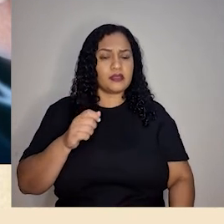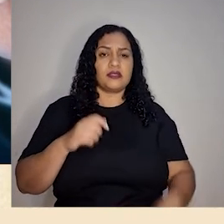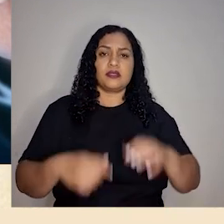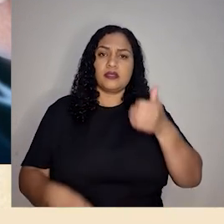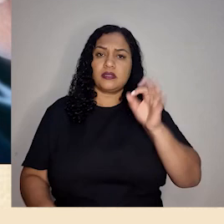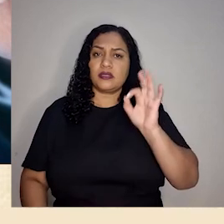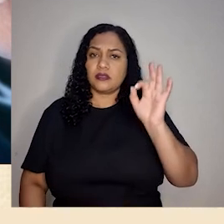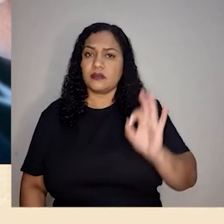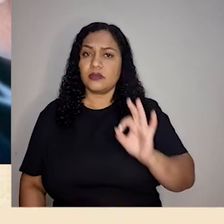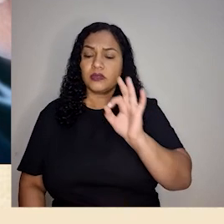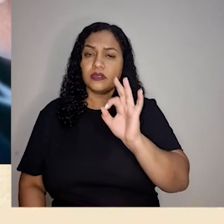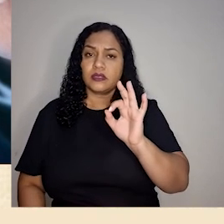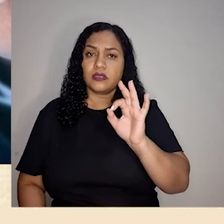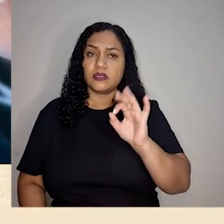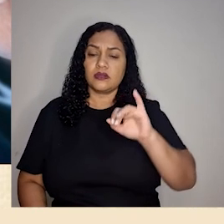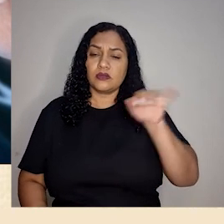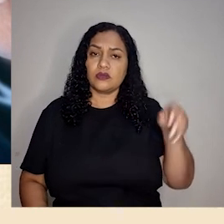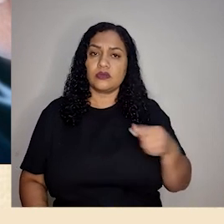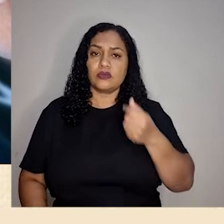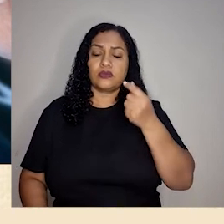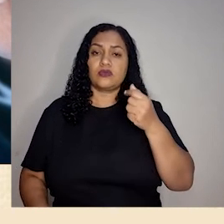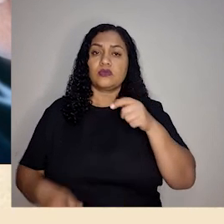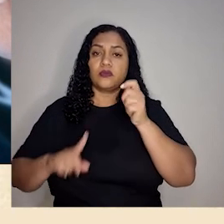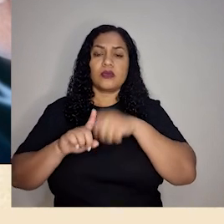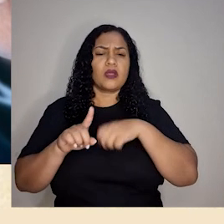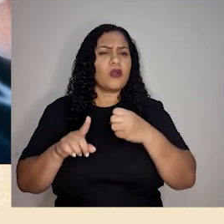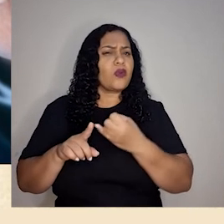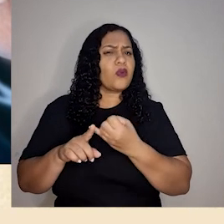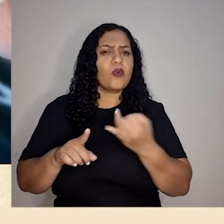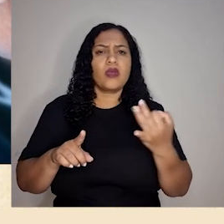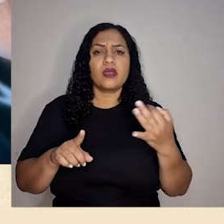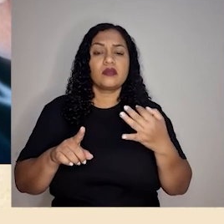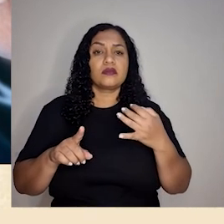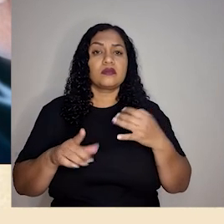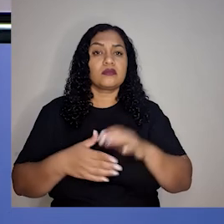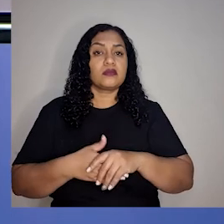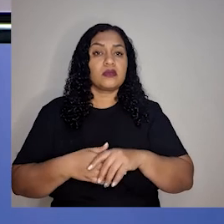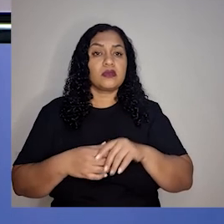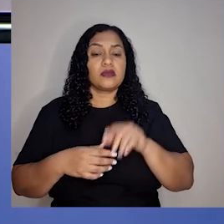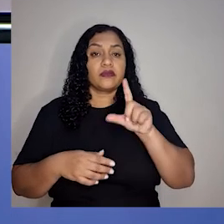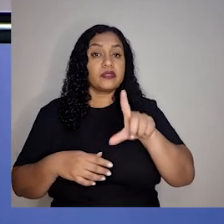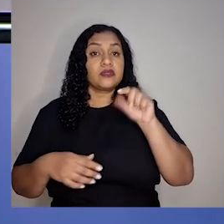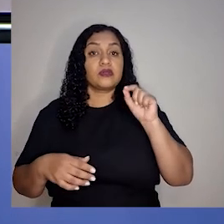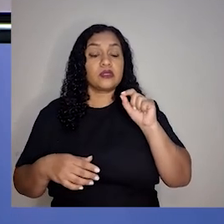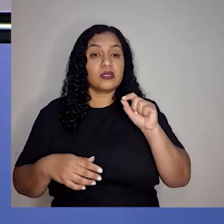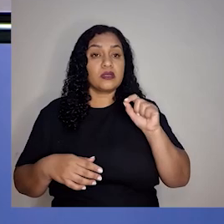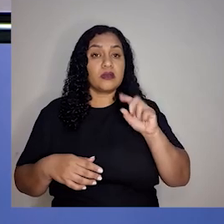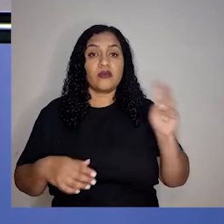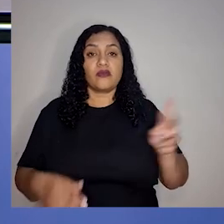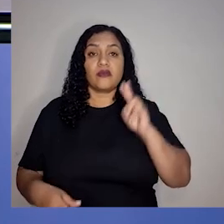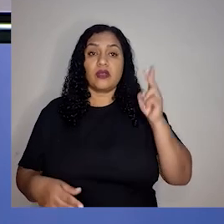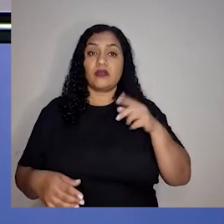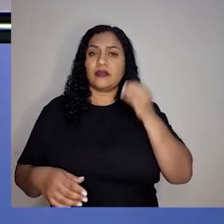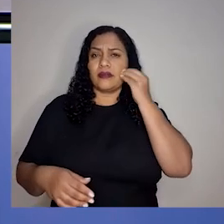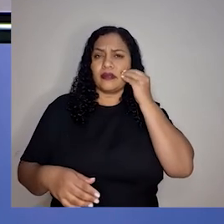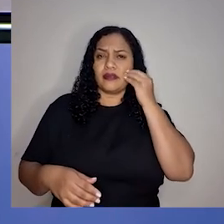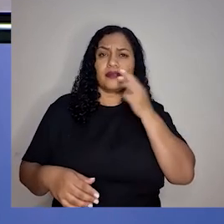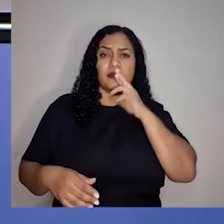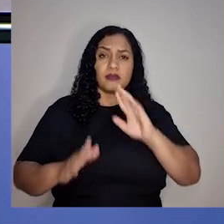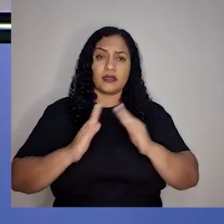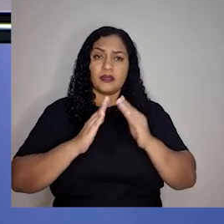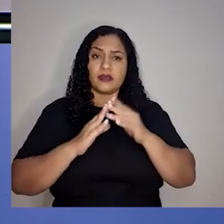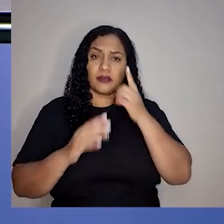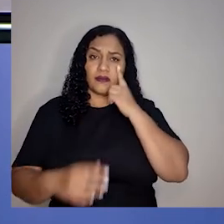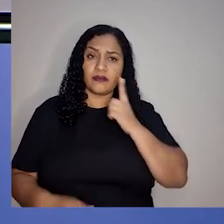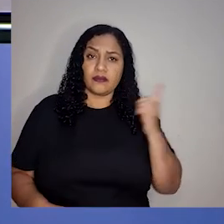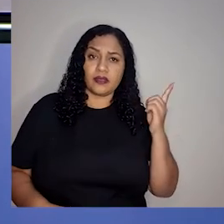poderei retirar daqui cinco meses Qual o valor dessas alternativas tentem resolver em casa mandem